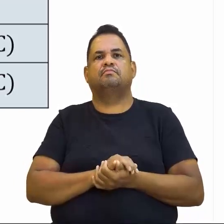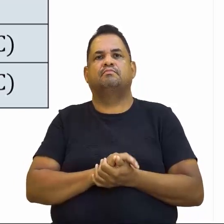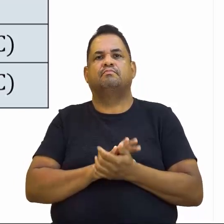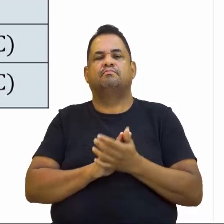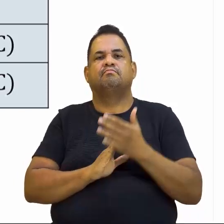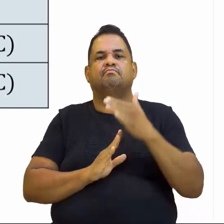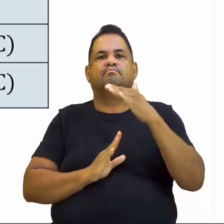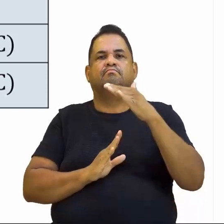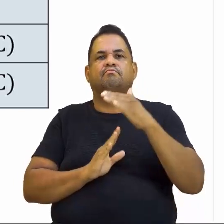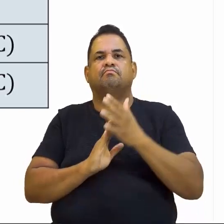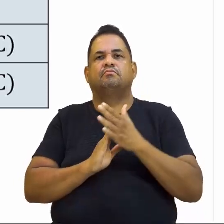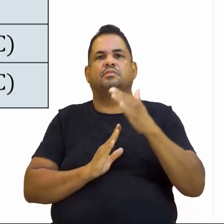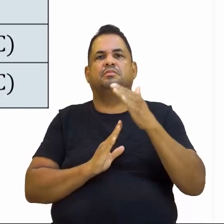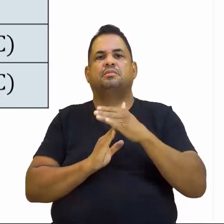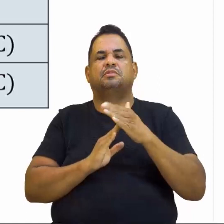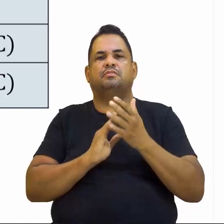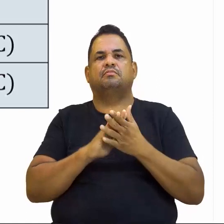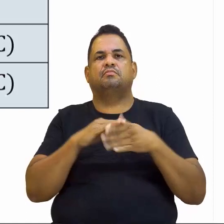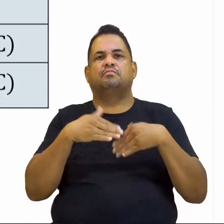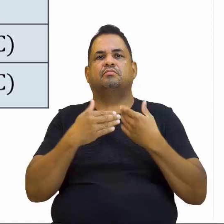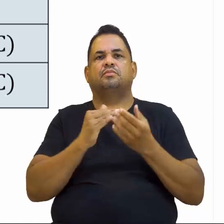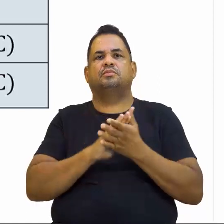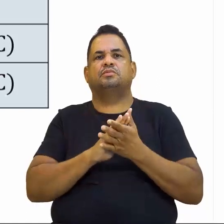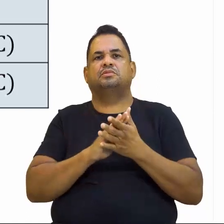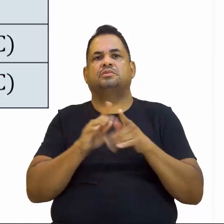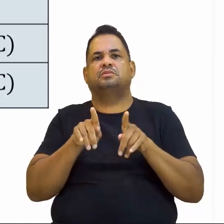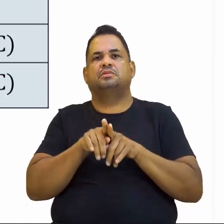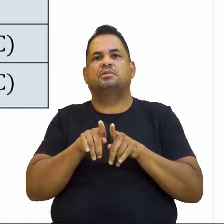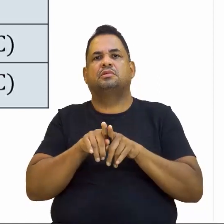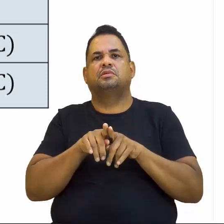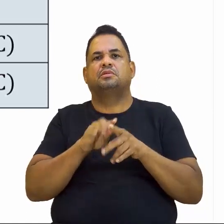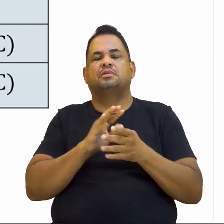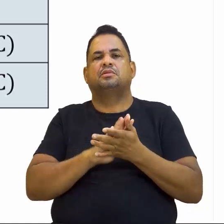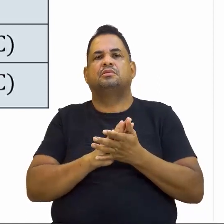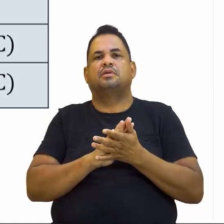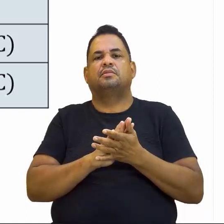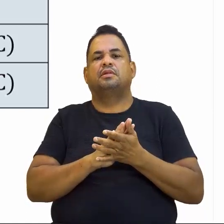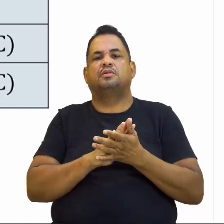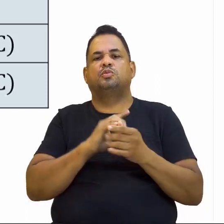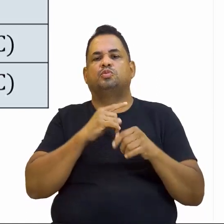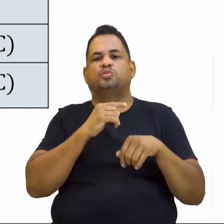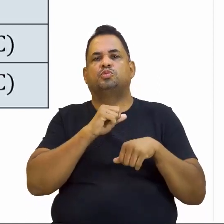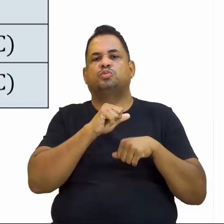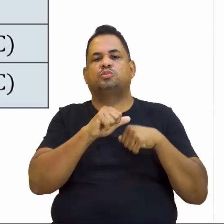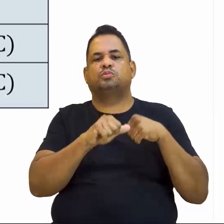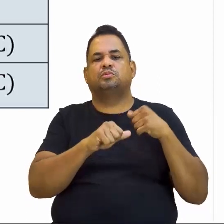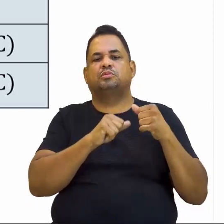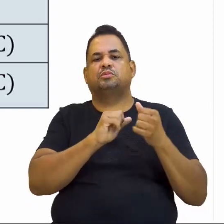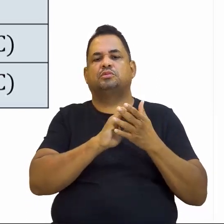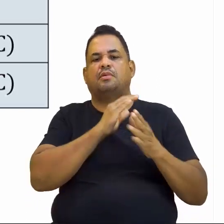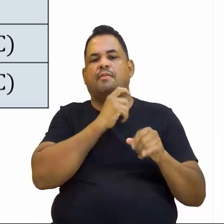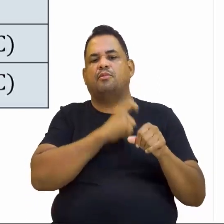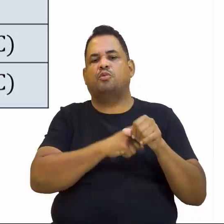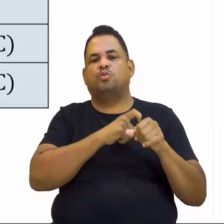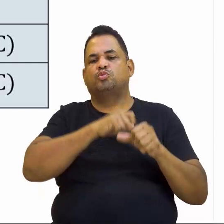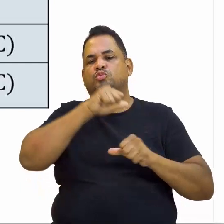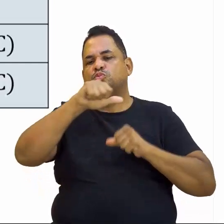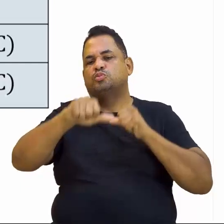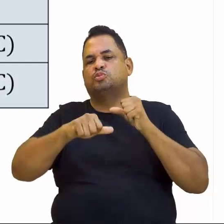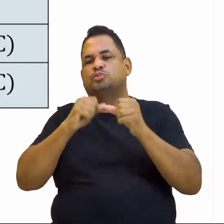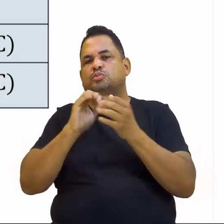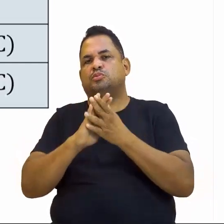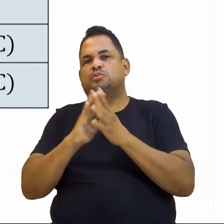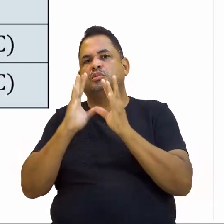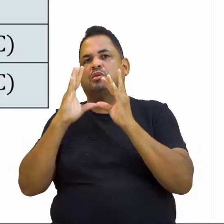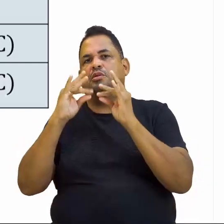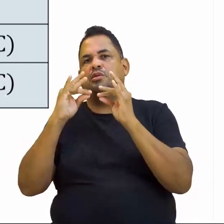de fusão. Para o cloreto de sódio, o ponto de fusão é 801 graus